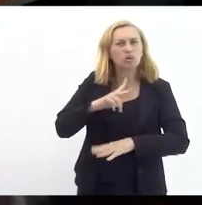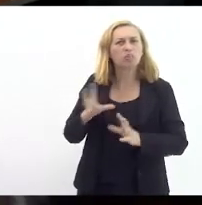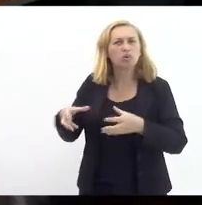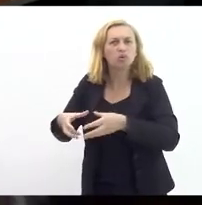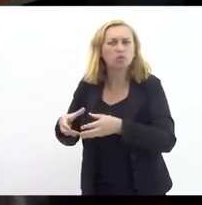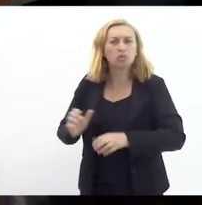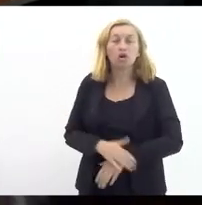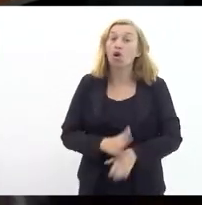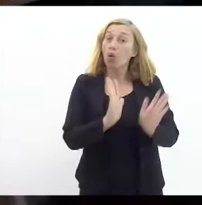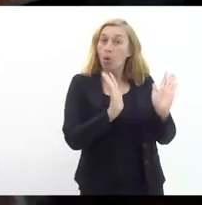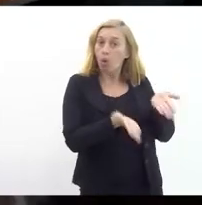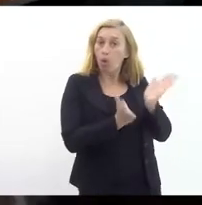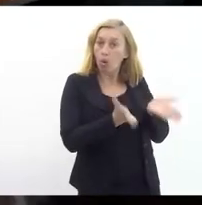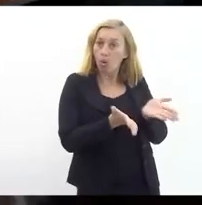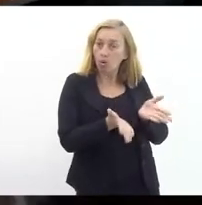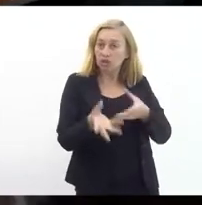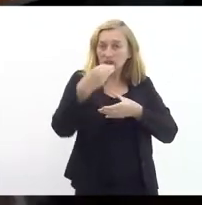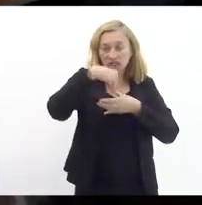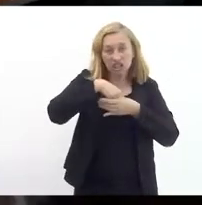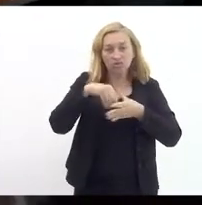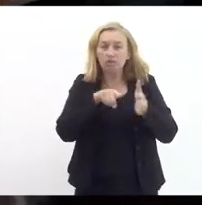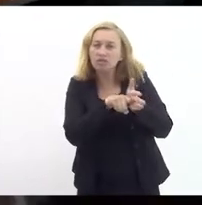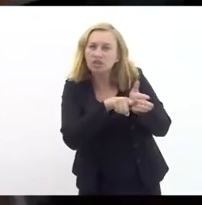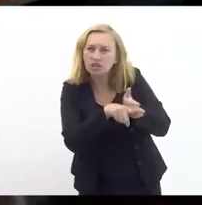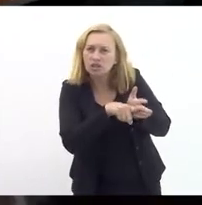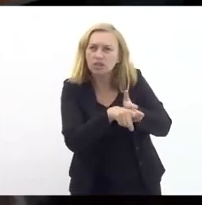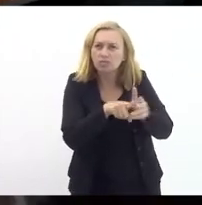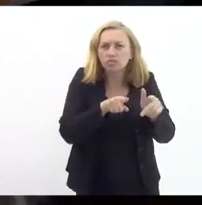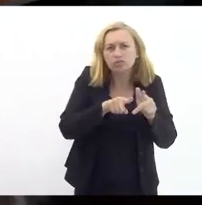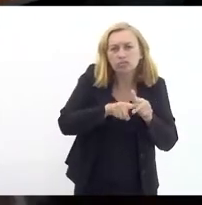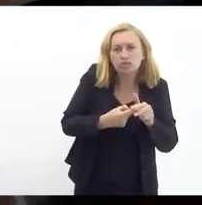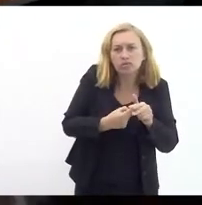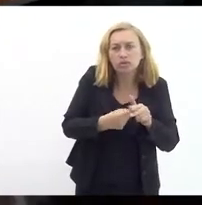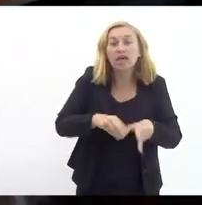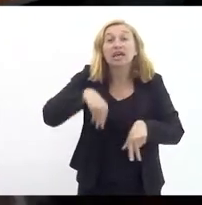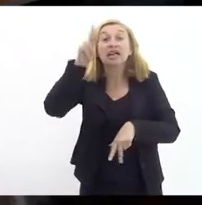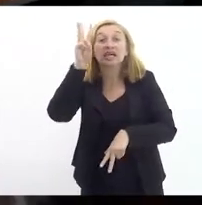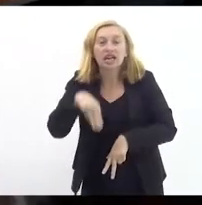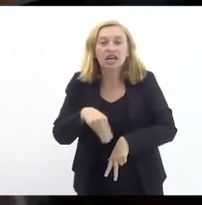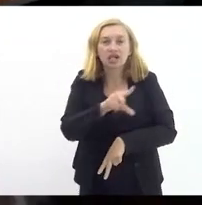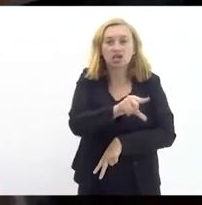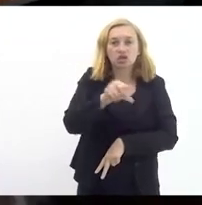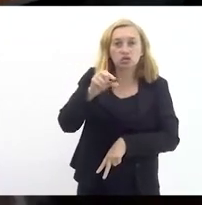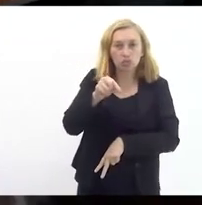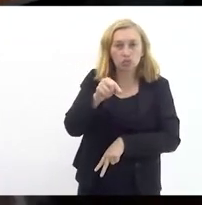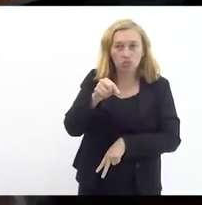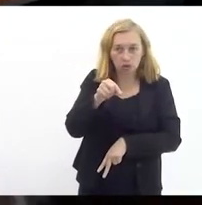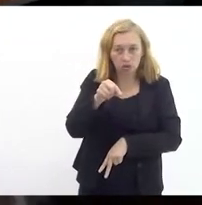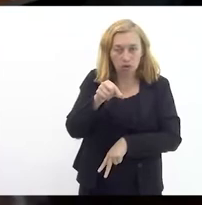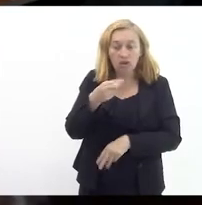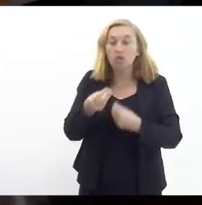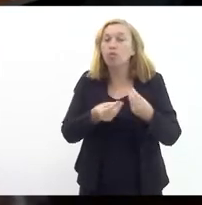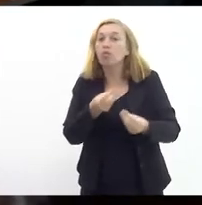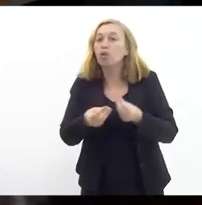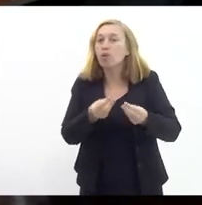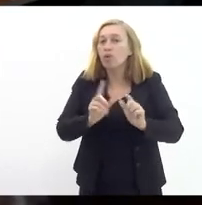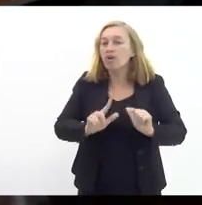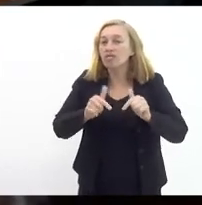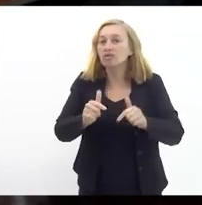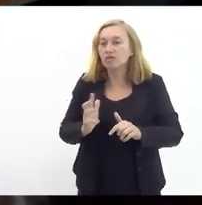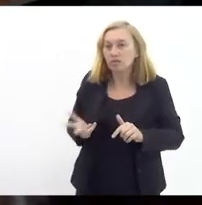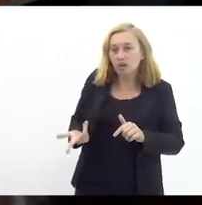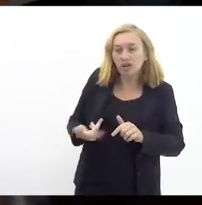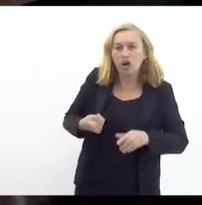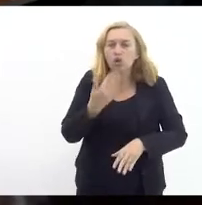Hoje, o entendimento que a gente tem dentro da fiscalização de manutenção é que quem define o parâmetro que deve ser de qualidade,